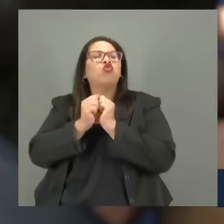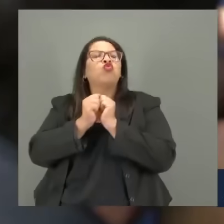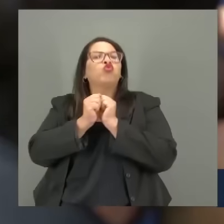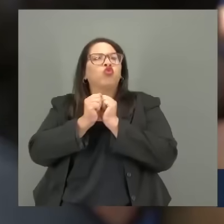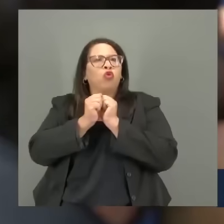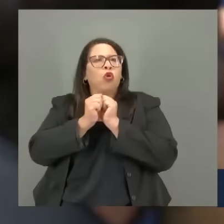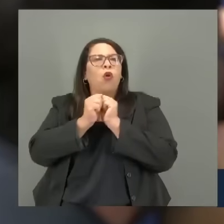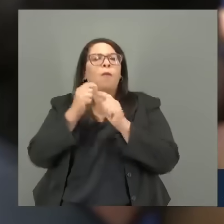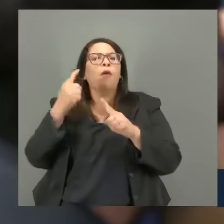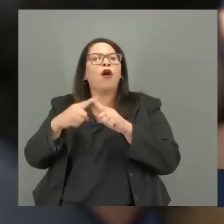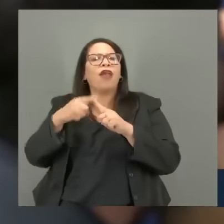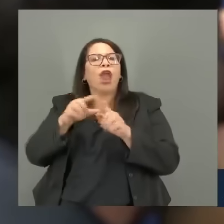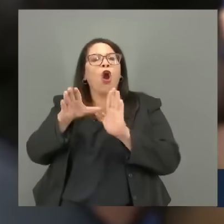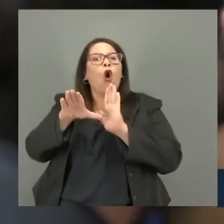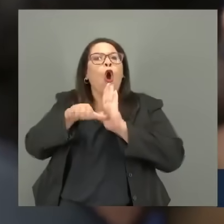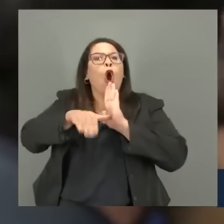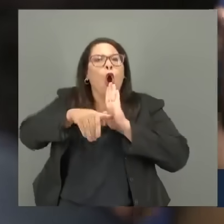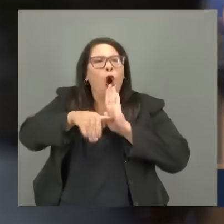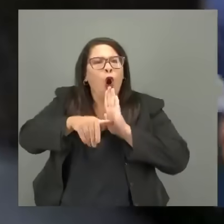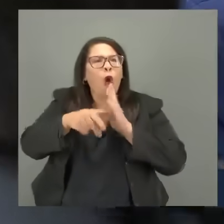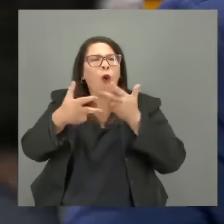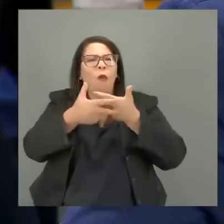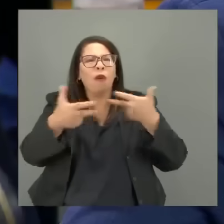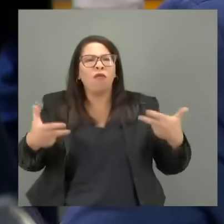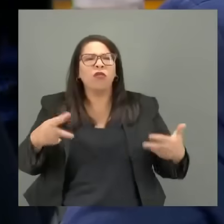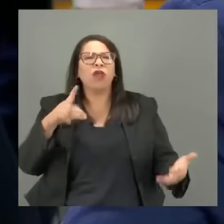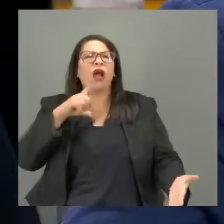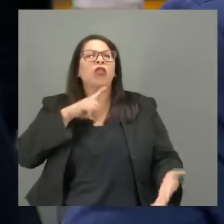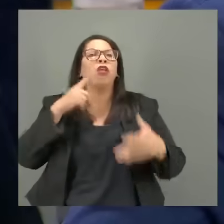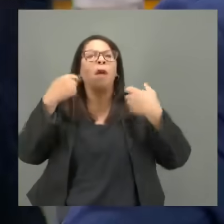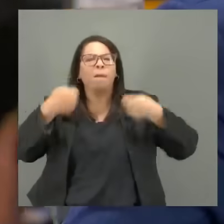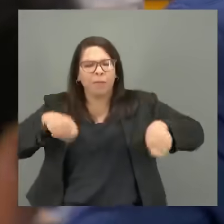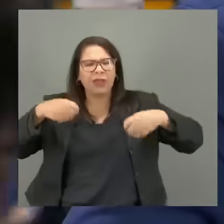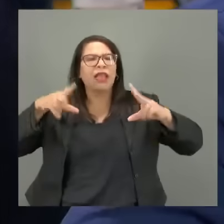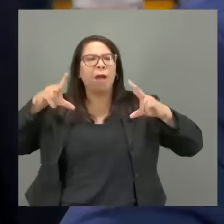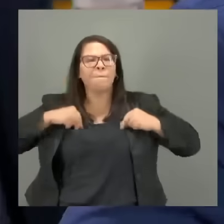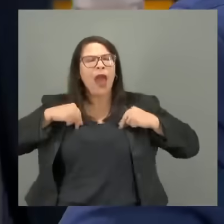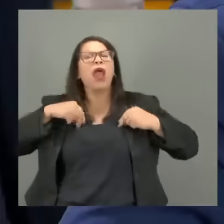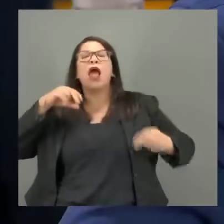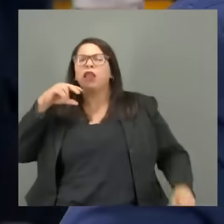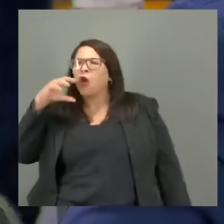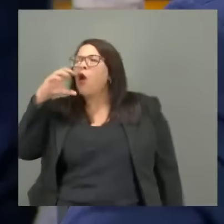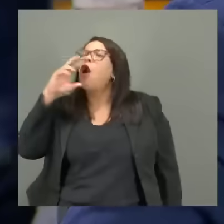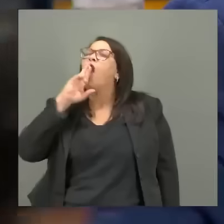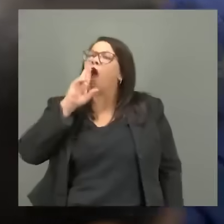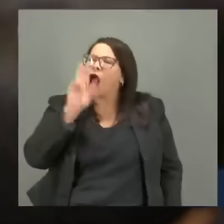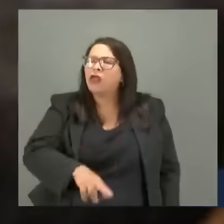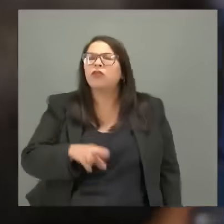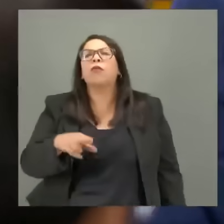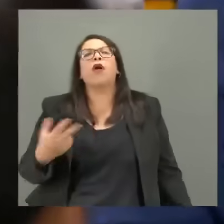esse roubo escancarado dos aposentados do Brasil merece uma resposta. Por muito menos,